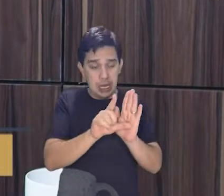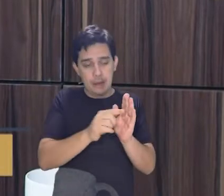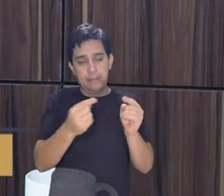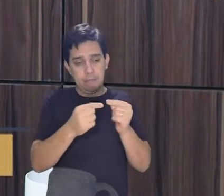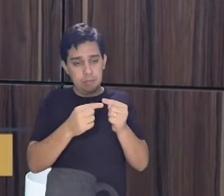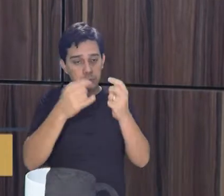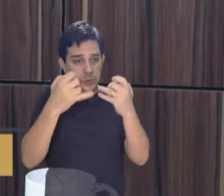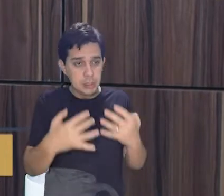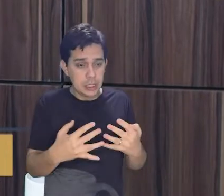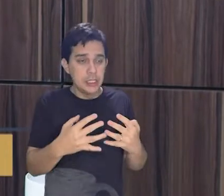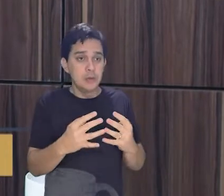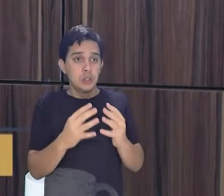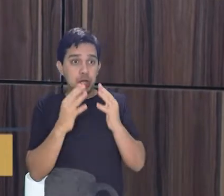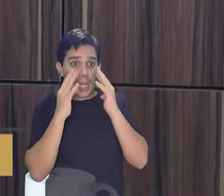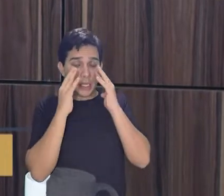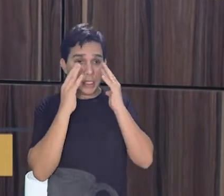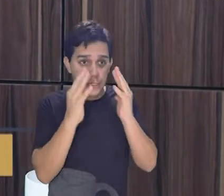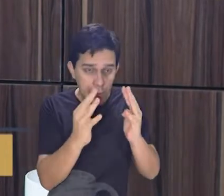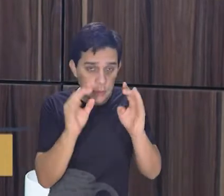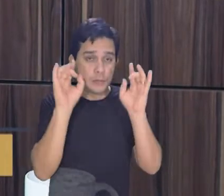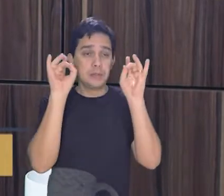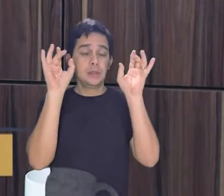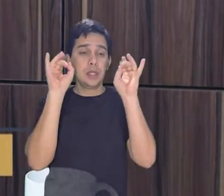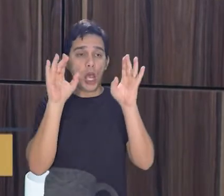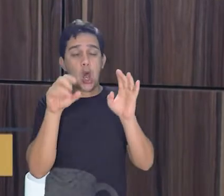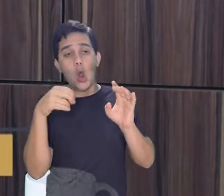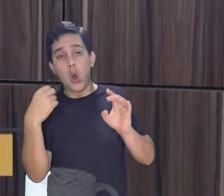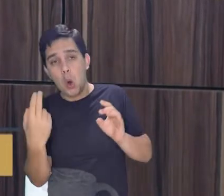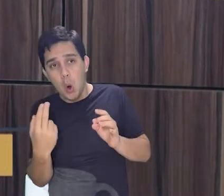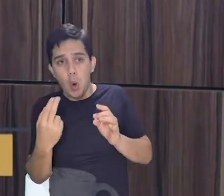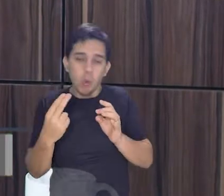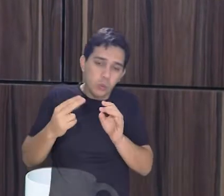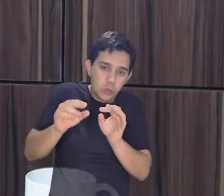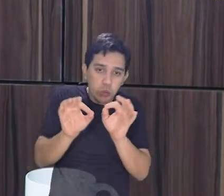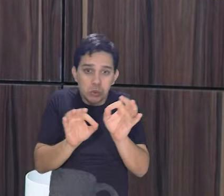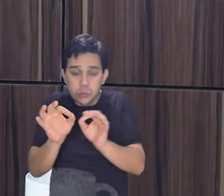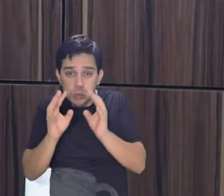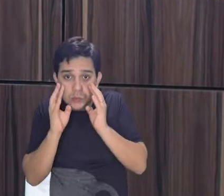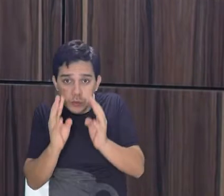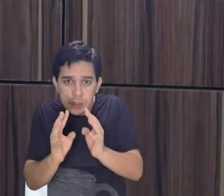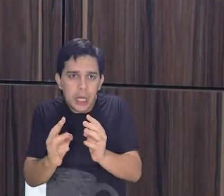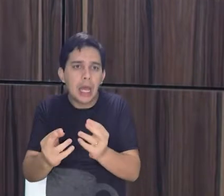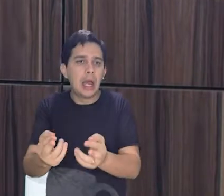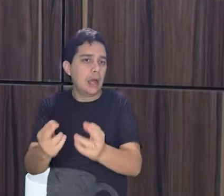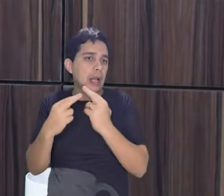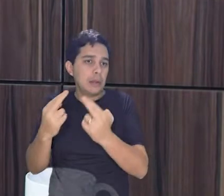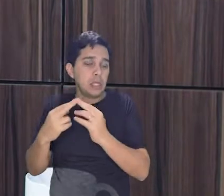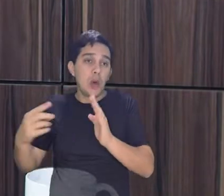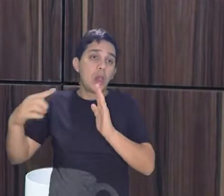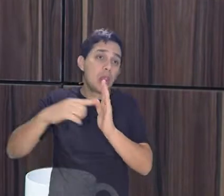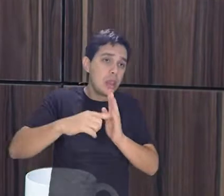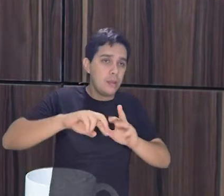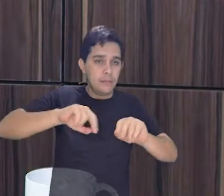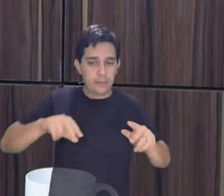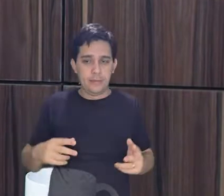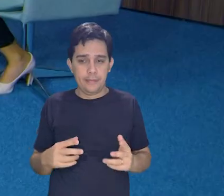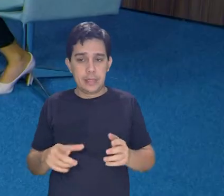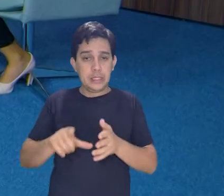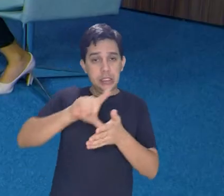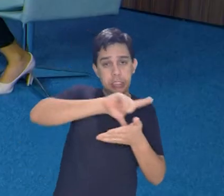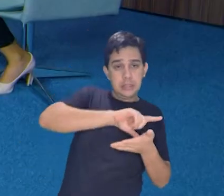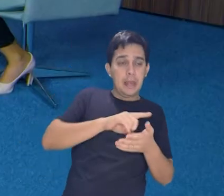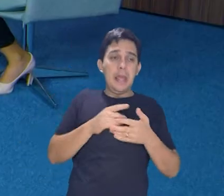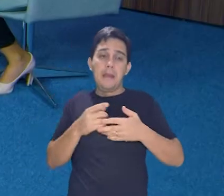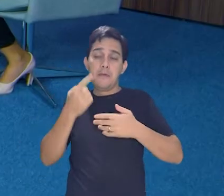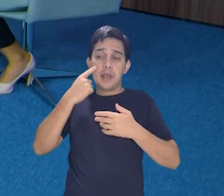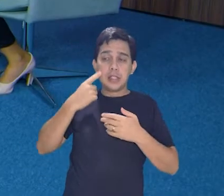especializada, que em regra deve ser feita mediante antecipação de prova.